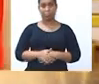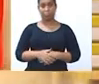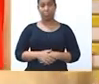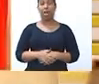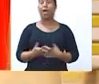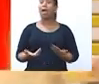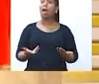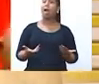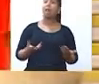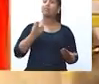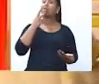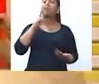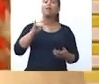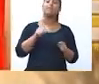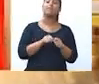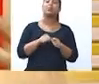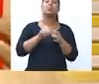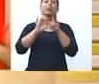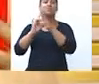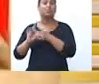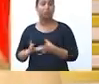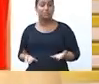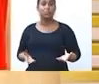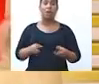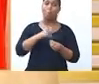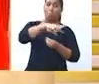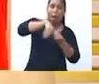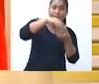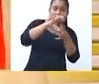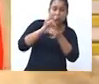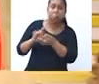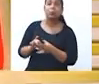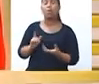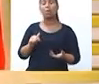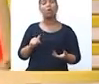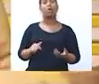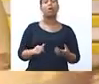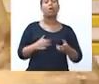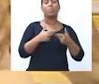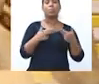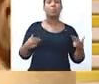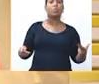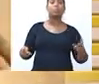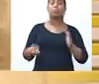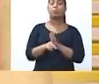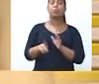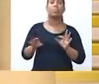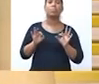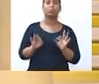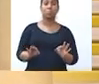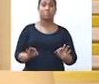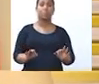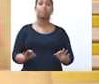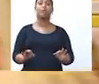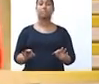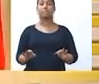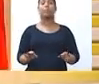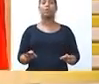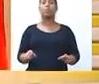Aí você fala, ah, mas nós vamos falar de intersecção, então esse também é um conceito, não é, Lemina, que também de uma certa forma tem